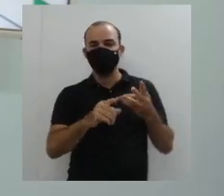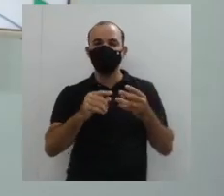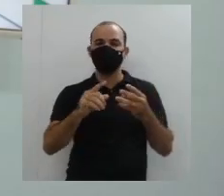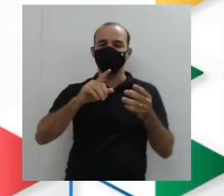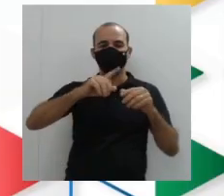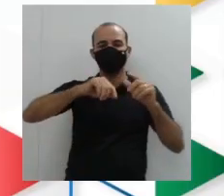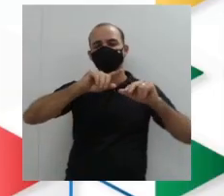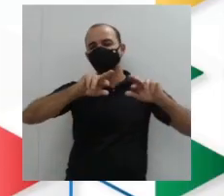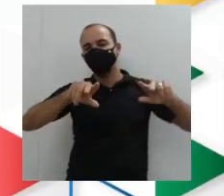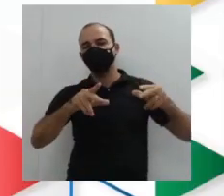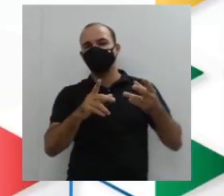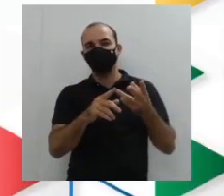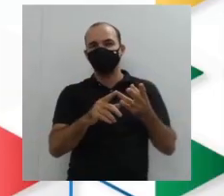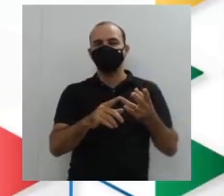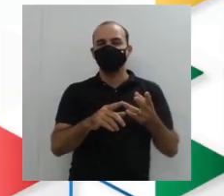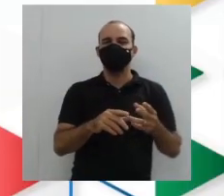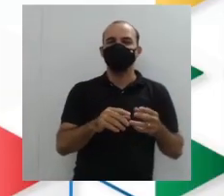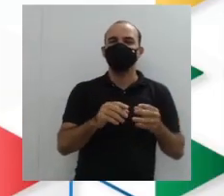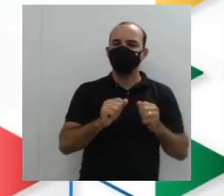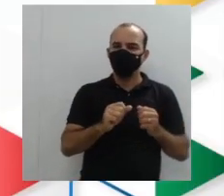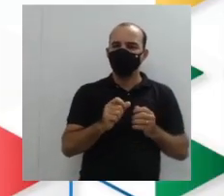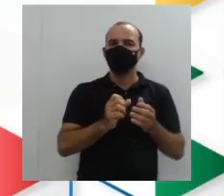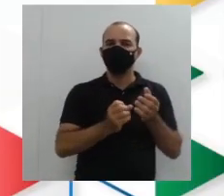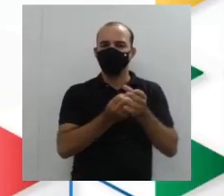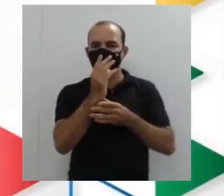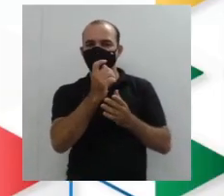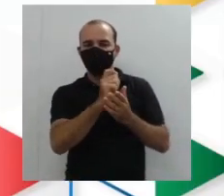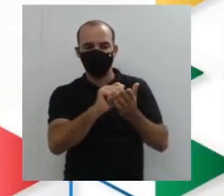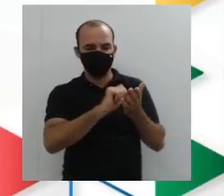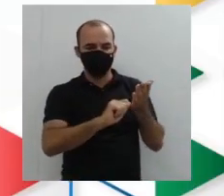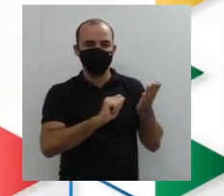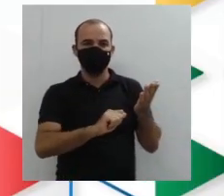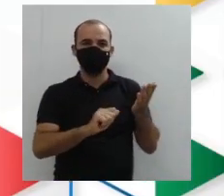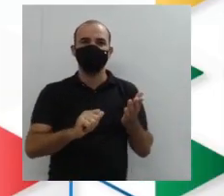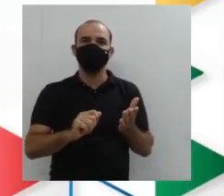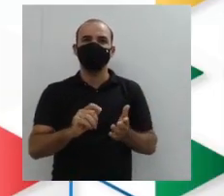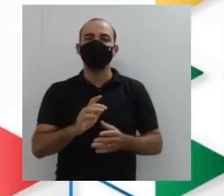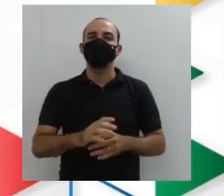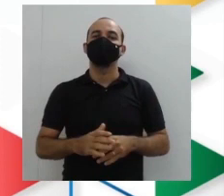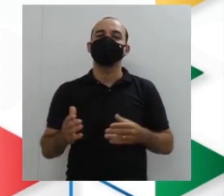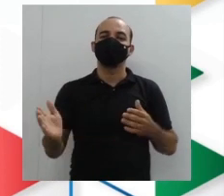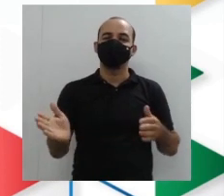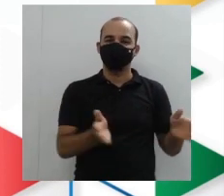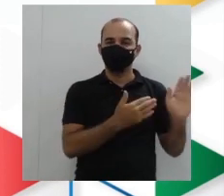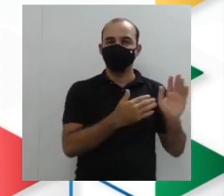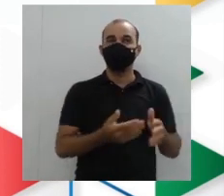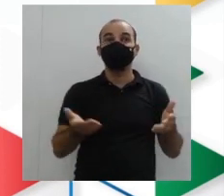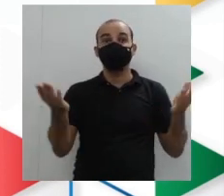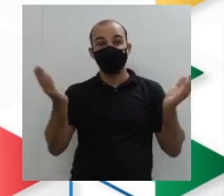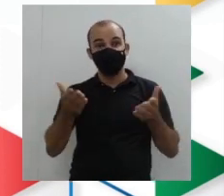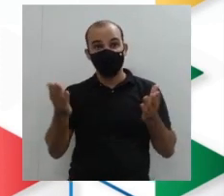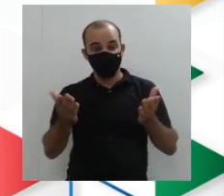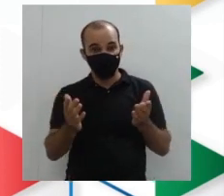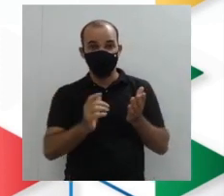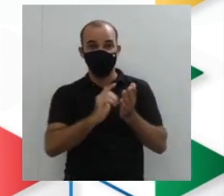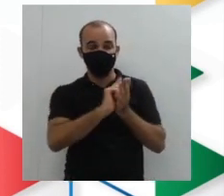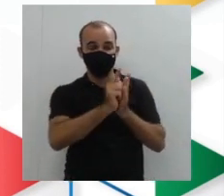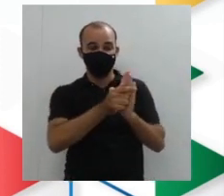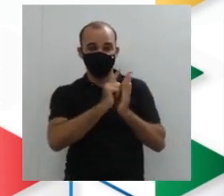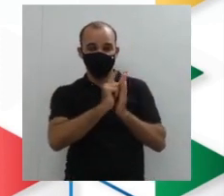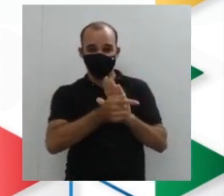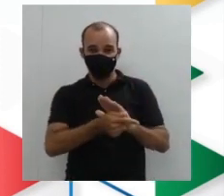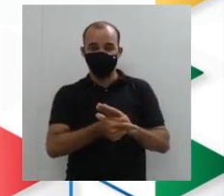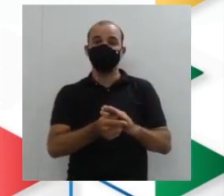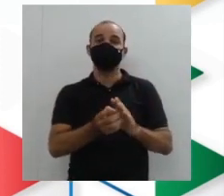tela, nós temos aqui a seguinte questão. Vamos conhecer os gêneros textuais, a reportagem, o conto e